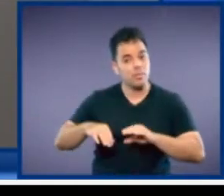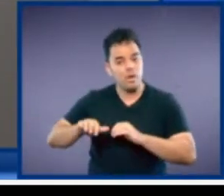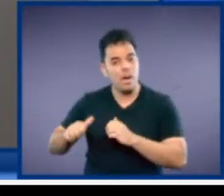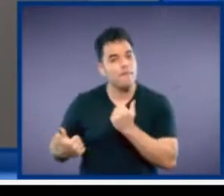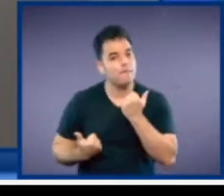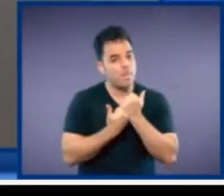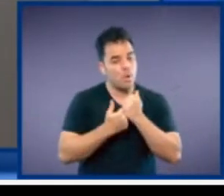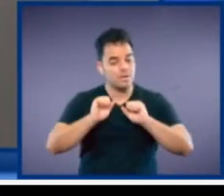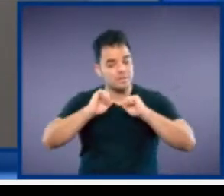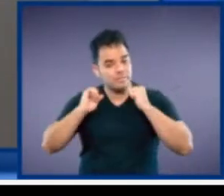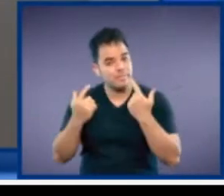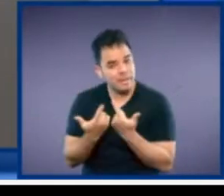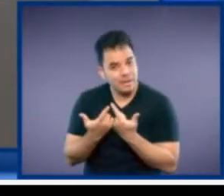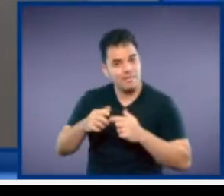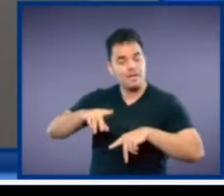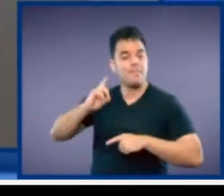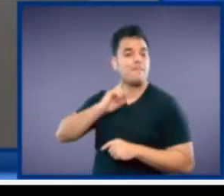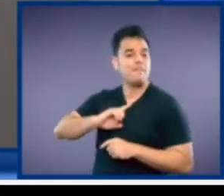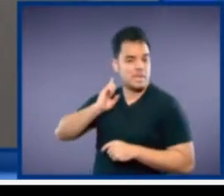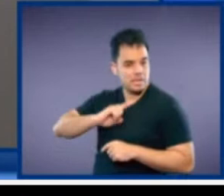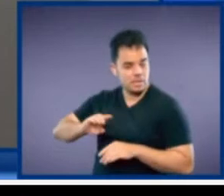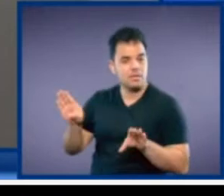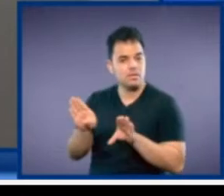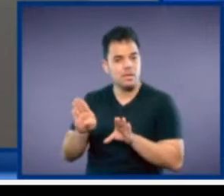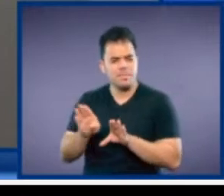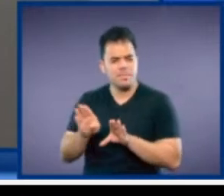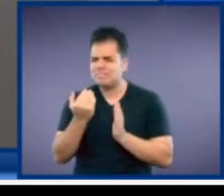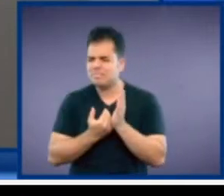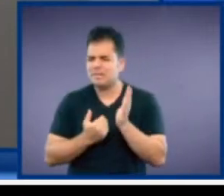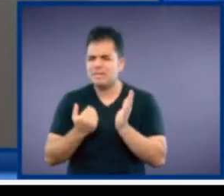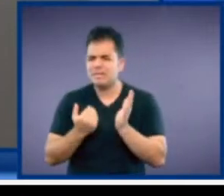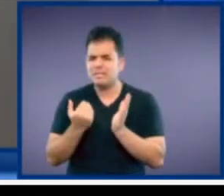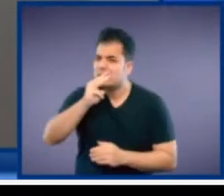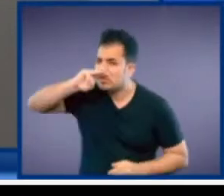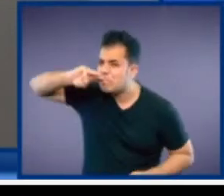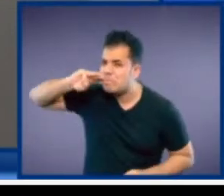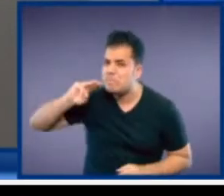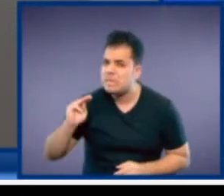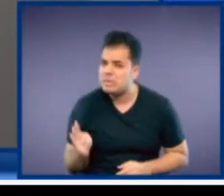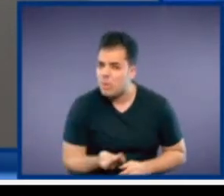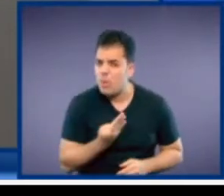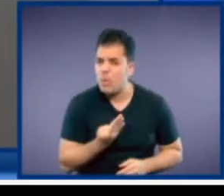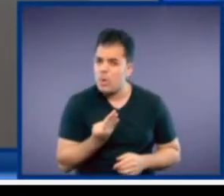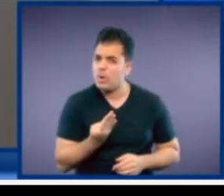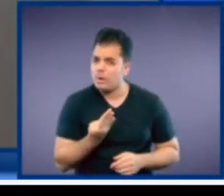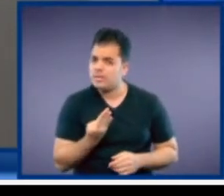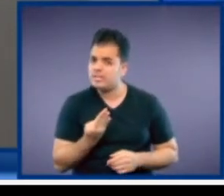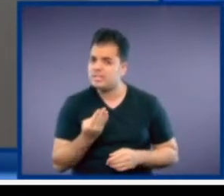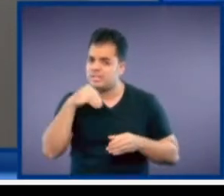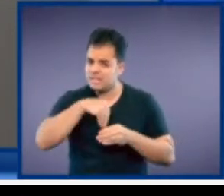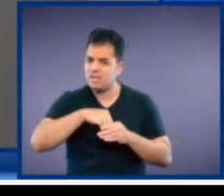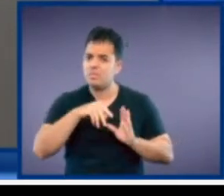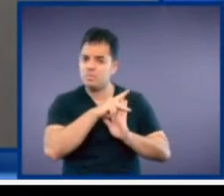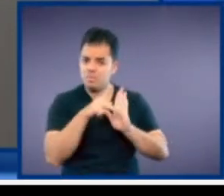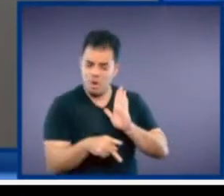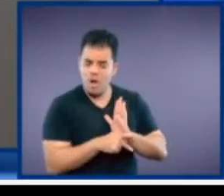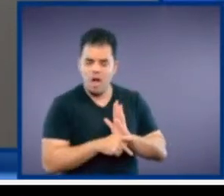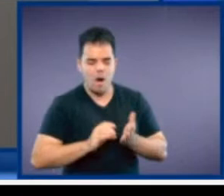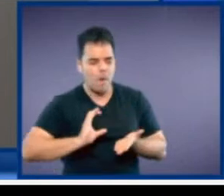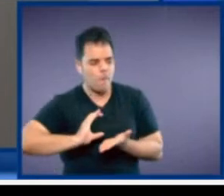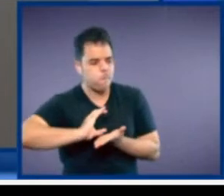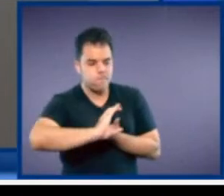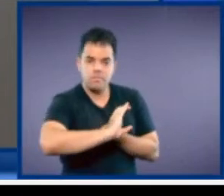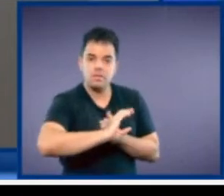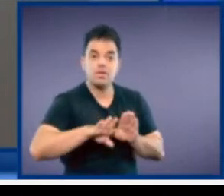e da Assembleia Legislativa de Minas, aportamos mais de 3 bilhões nesse projeto. Isso representa o compromisso também